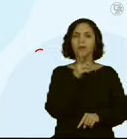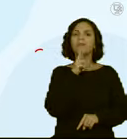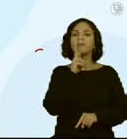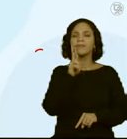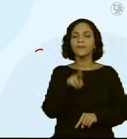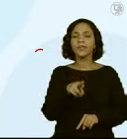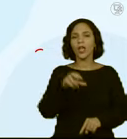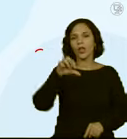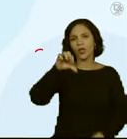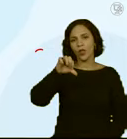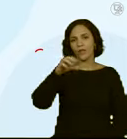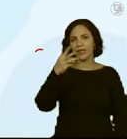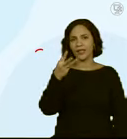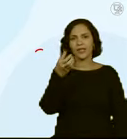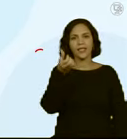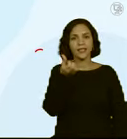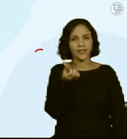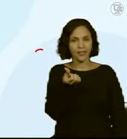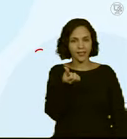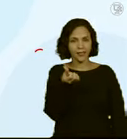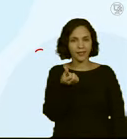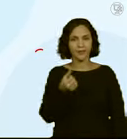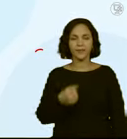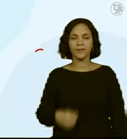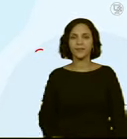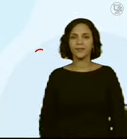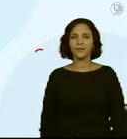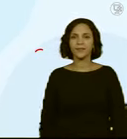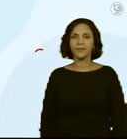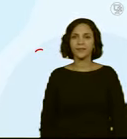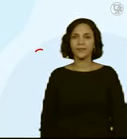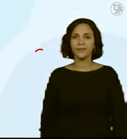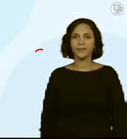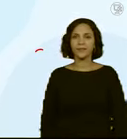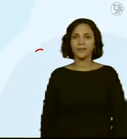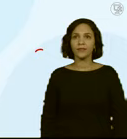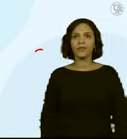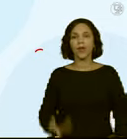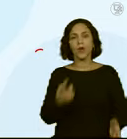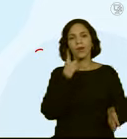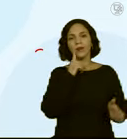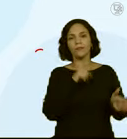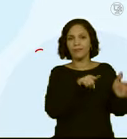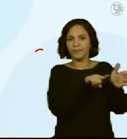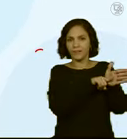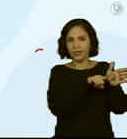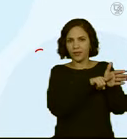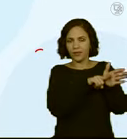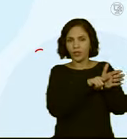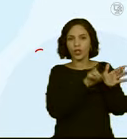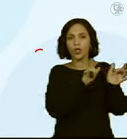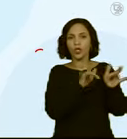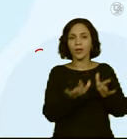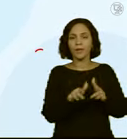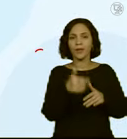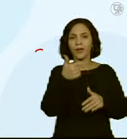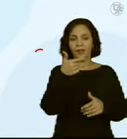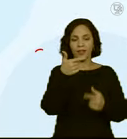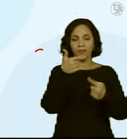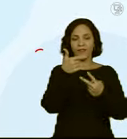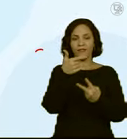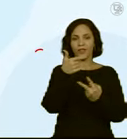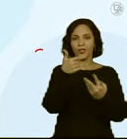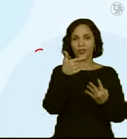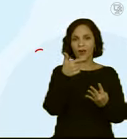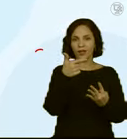dar 936 Oi e aí a gente vai ter uma sobra de 24